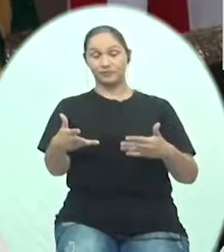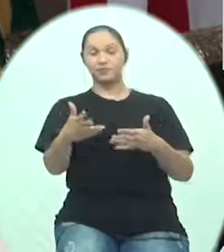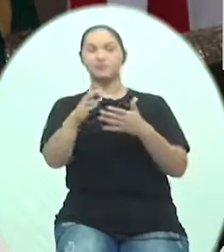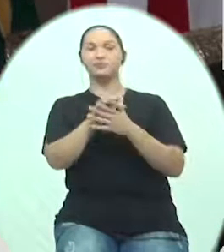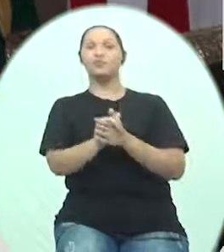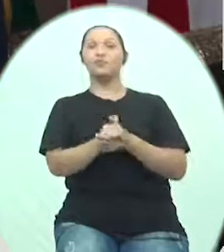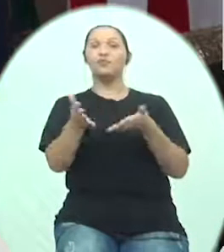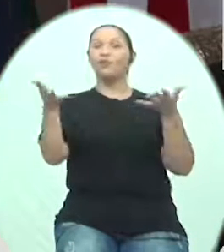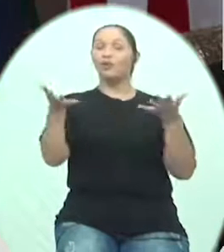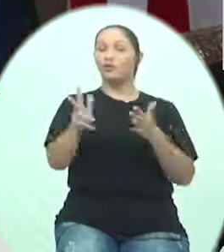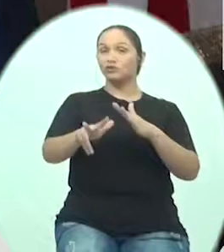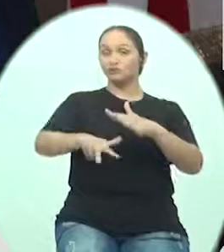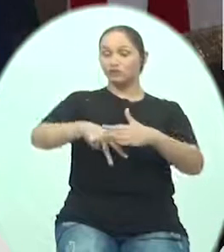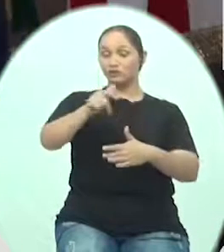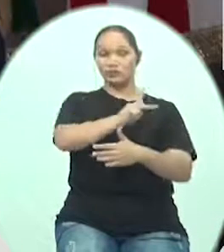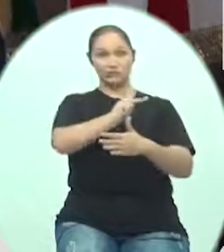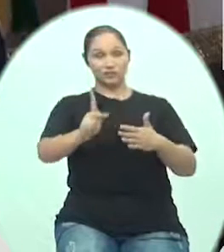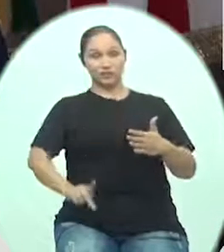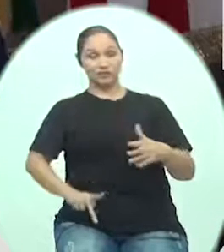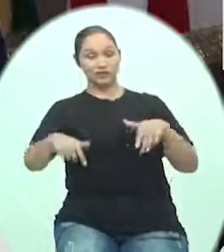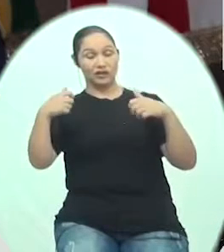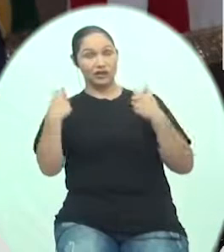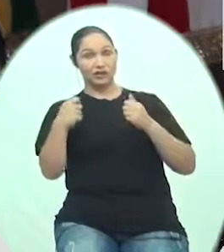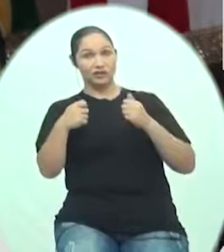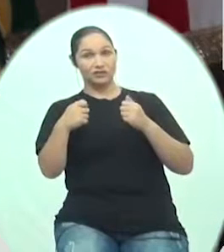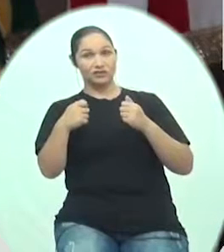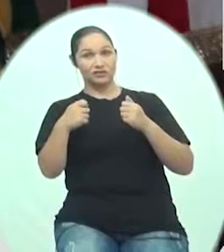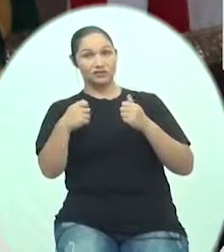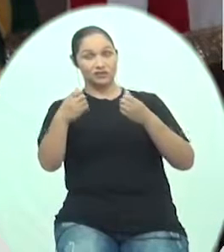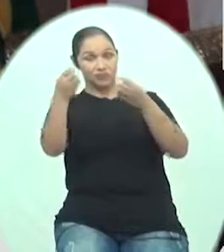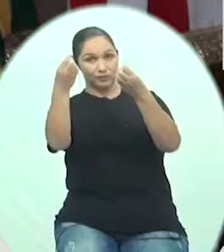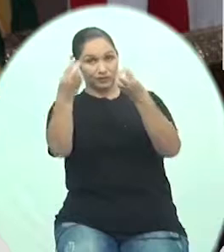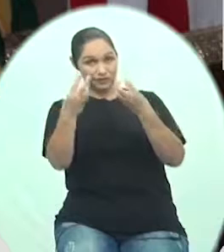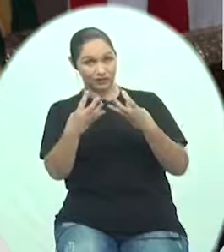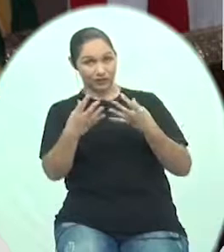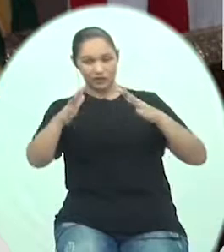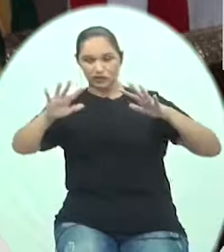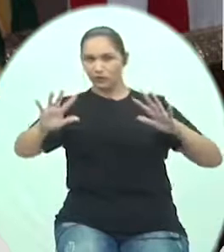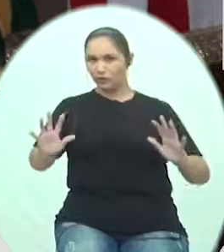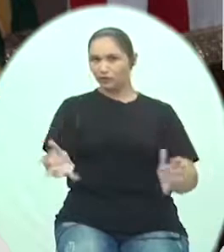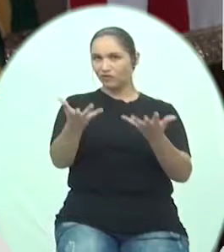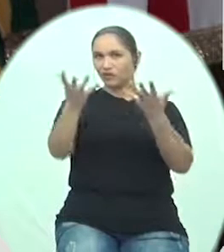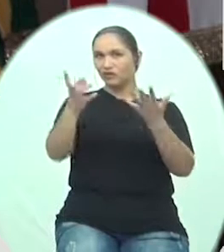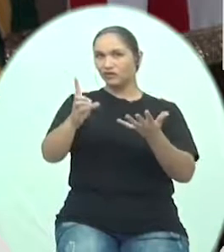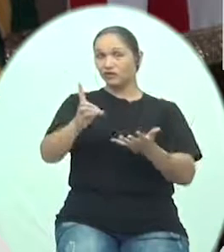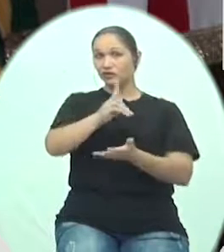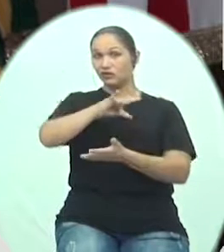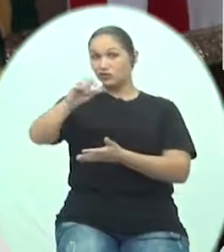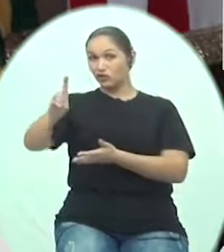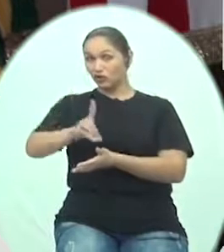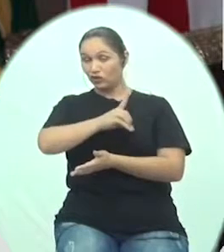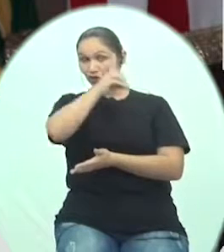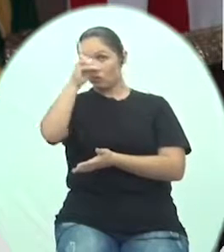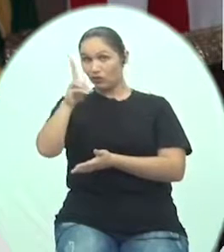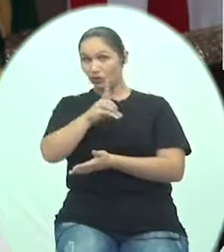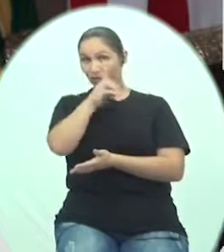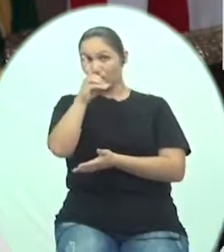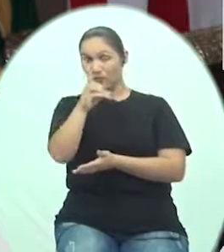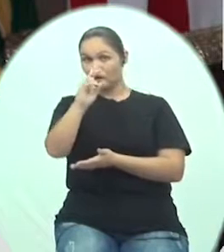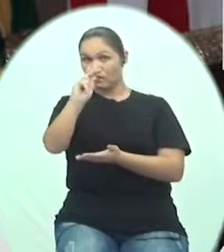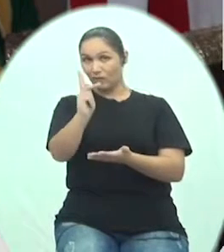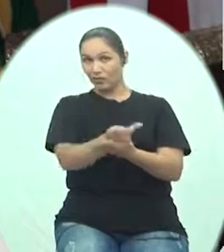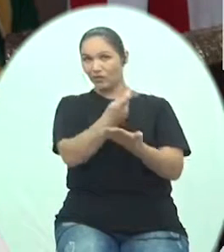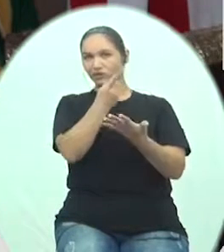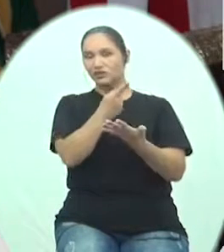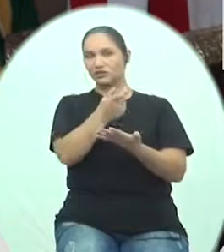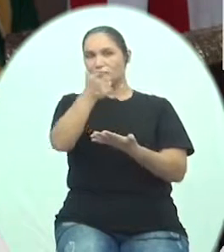deixar de falar senhor presidente no evento que ocorreu no final de semana domingo eu estava presente em São Paulo